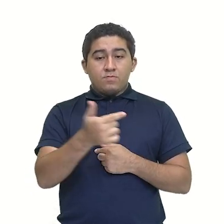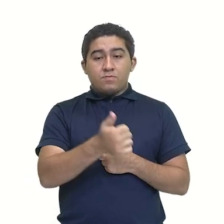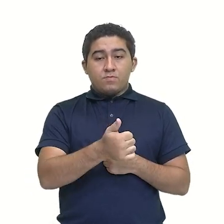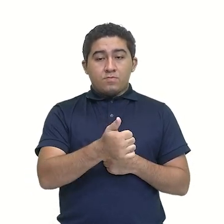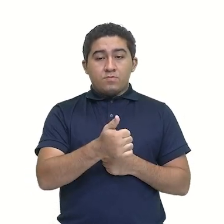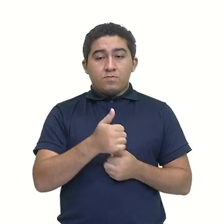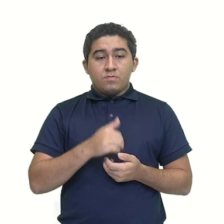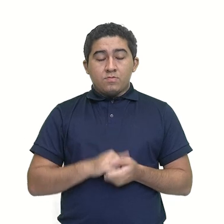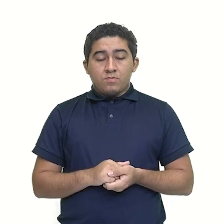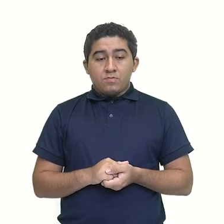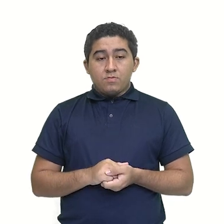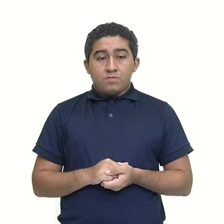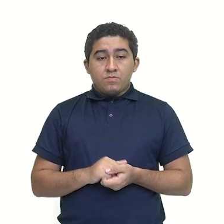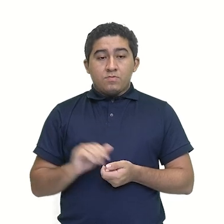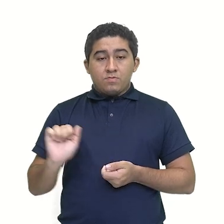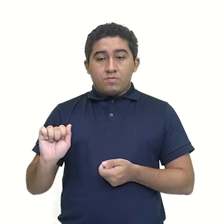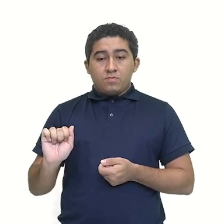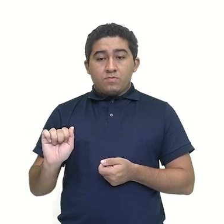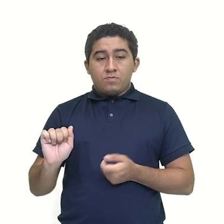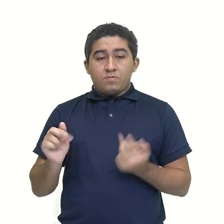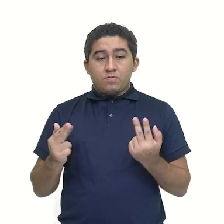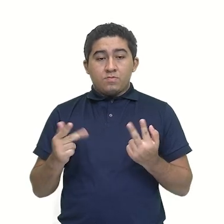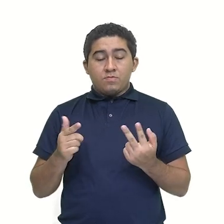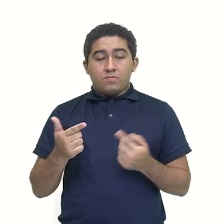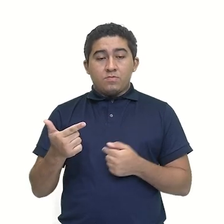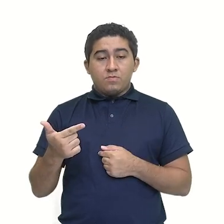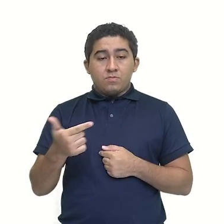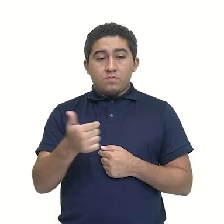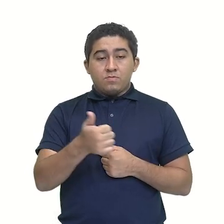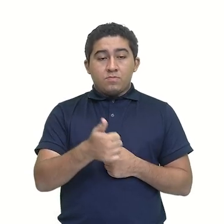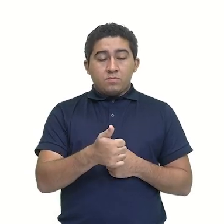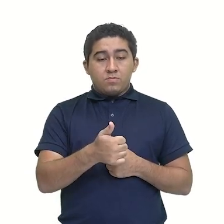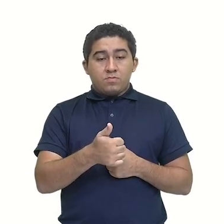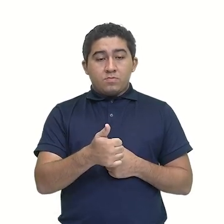21. A igual a 21